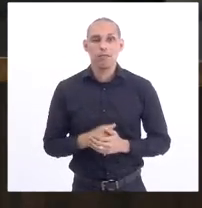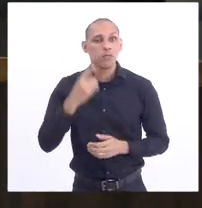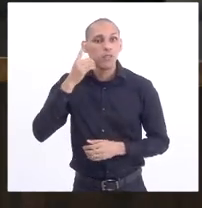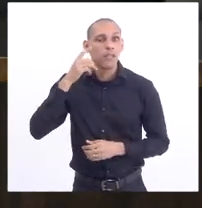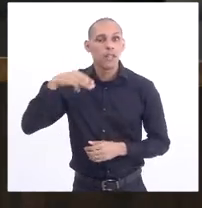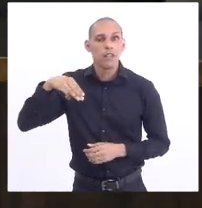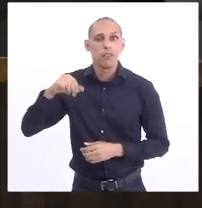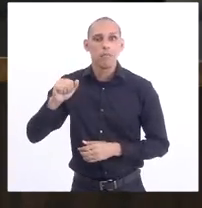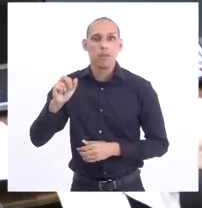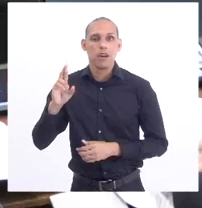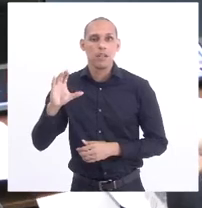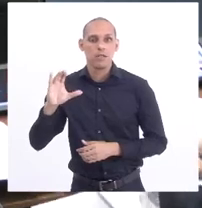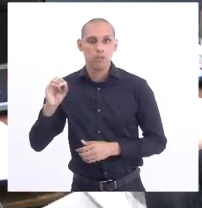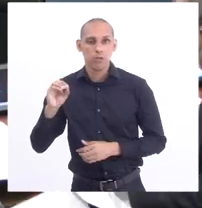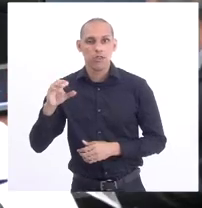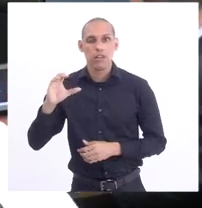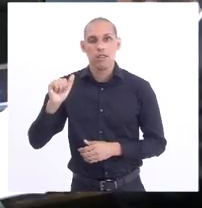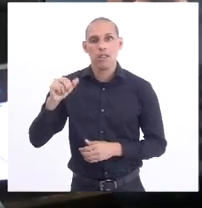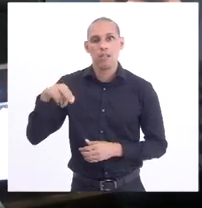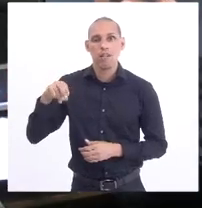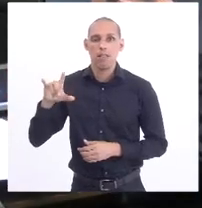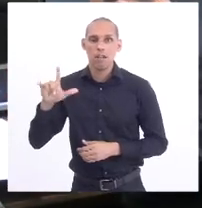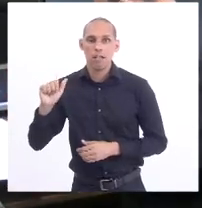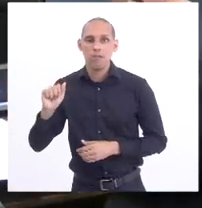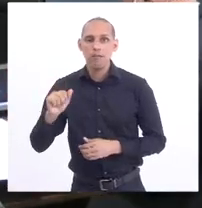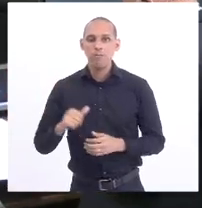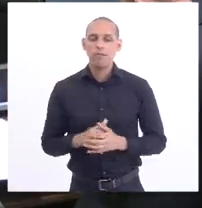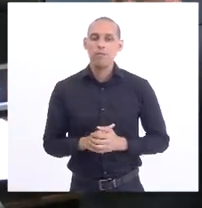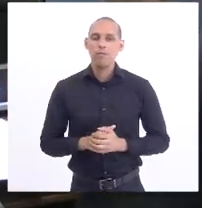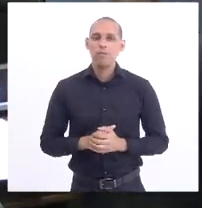Deputado Márcio Canella.